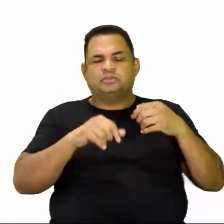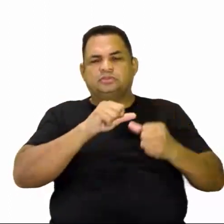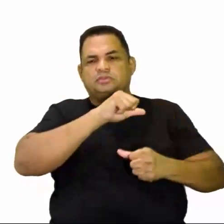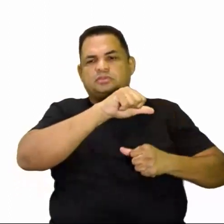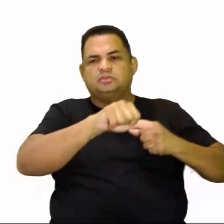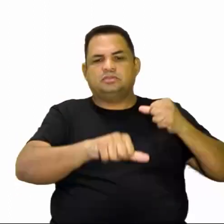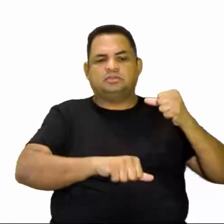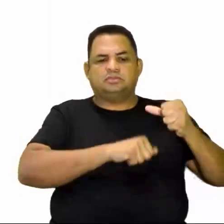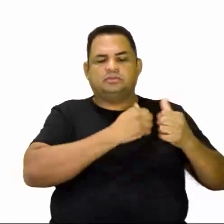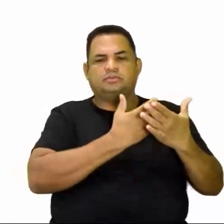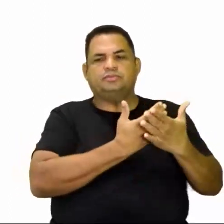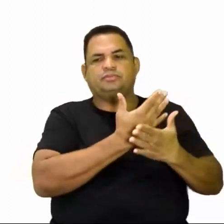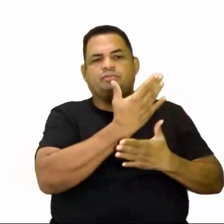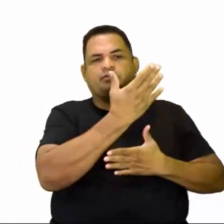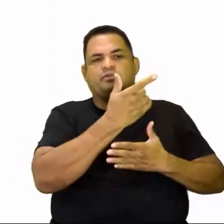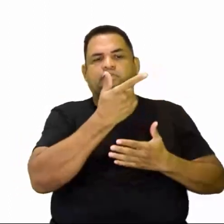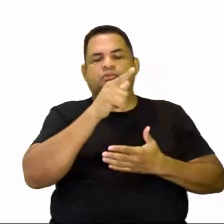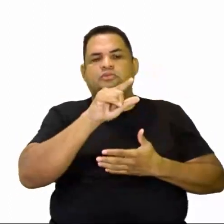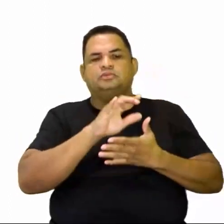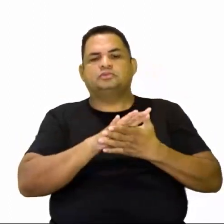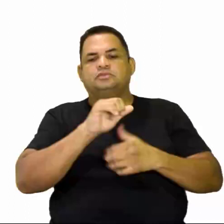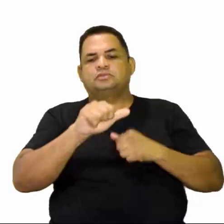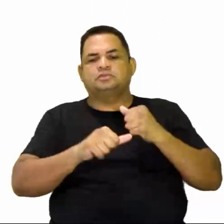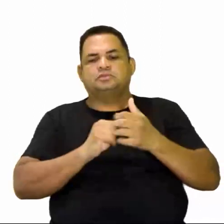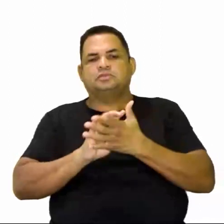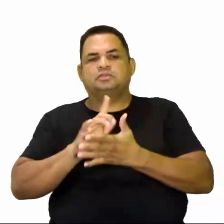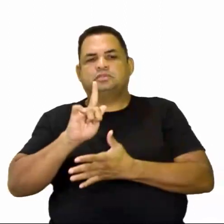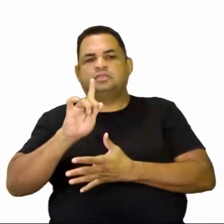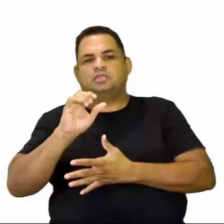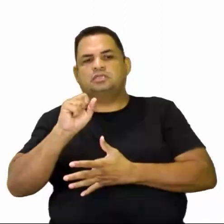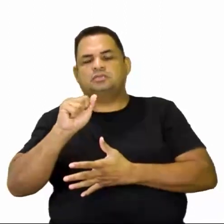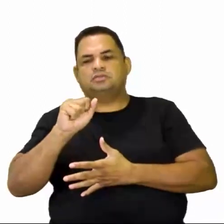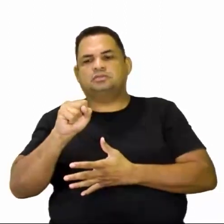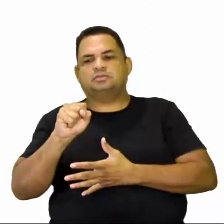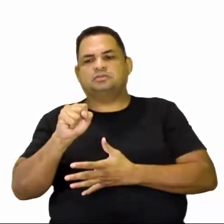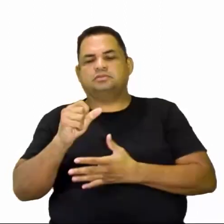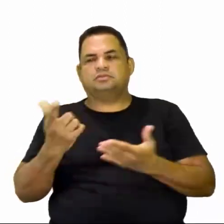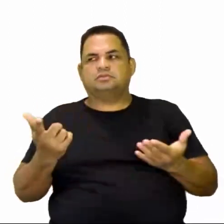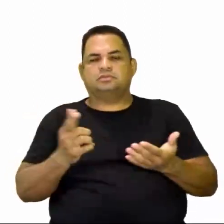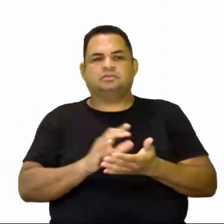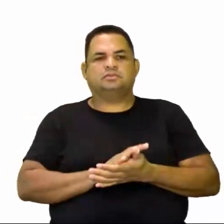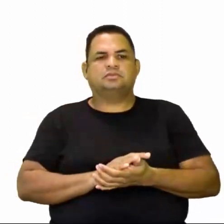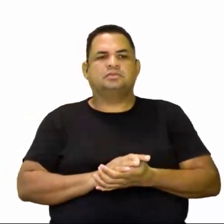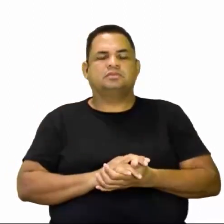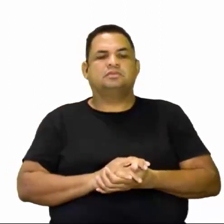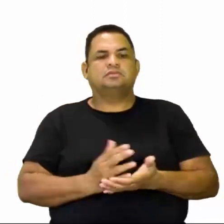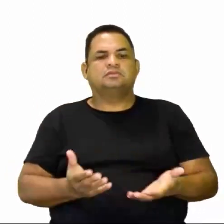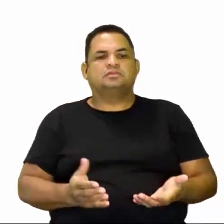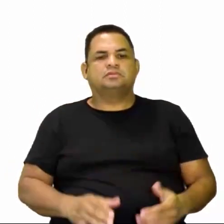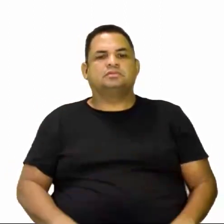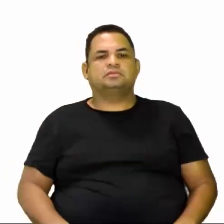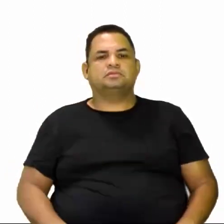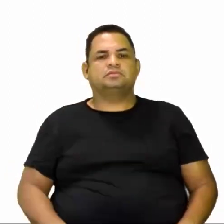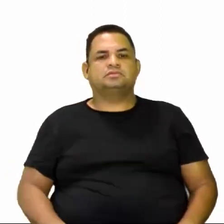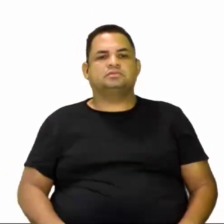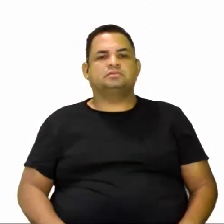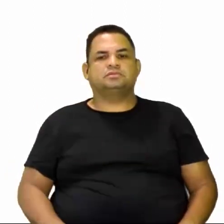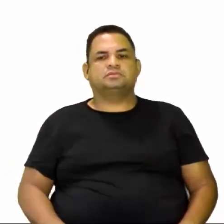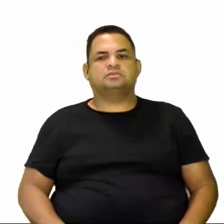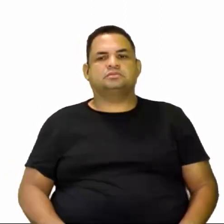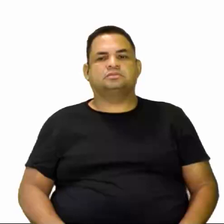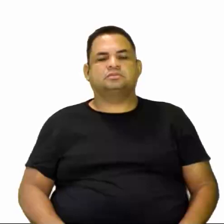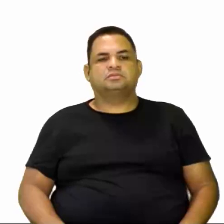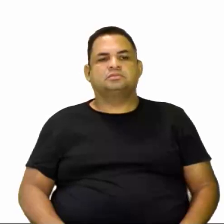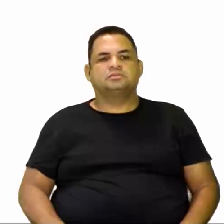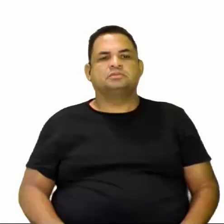passar para o estado gasoso, ou seja, transformando-se em um gás. O caso, por exemplo, do bicarbonato de